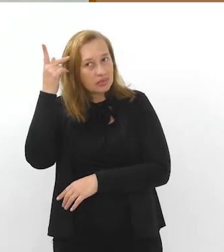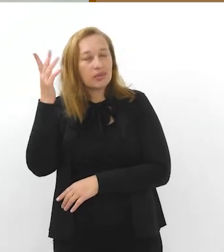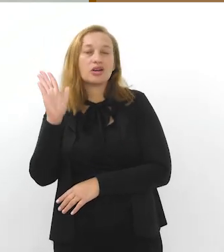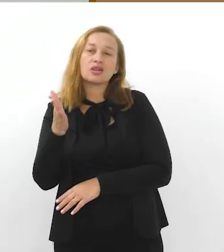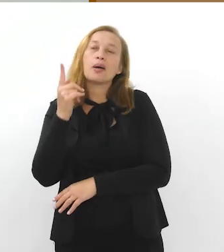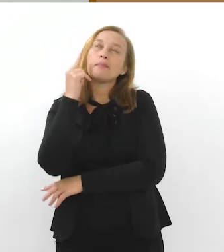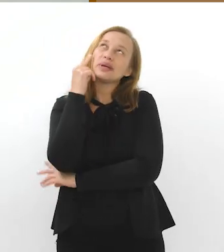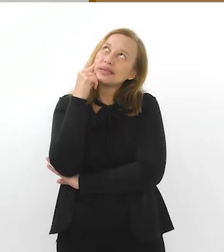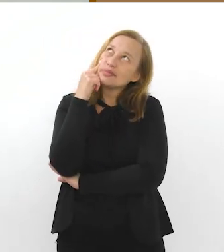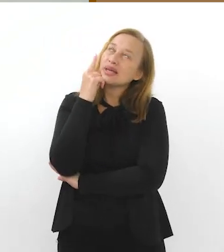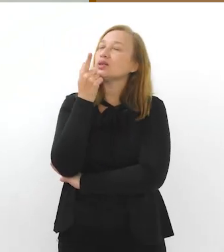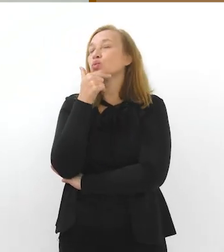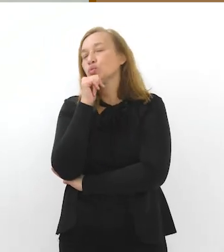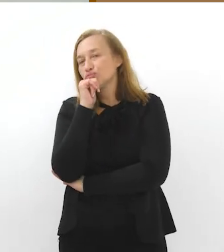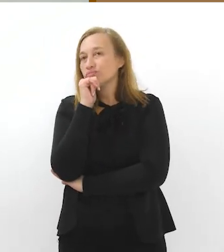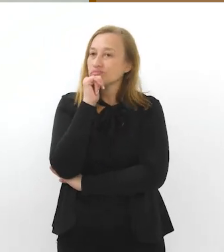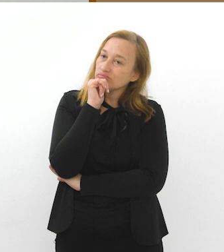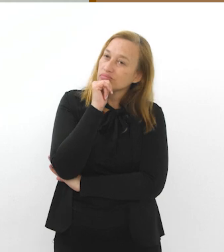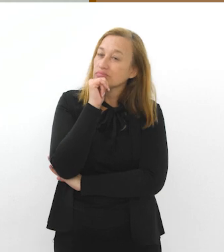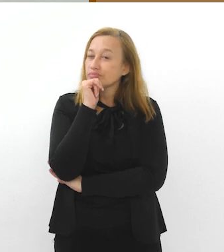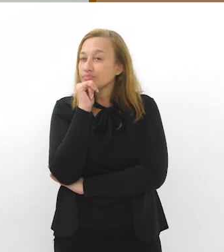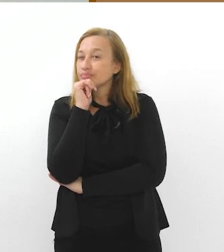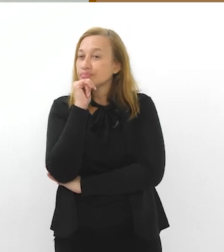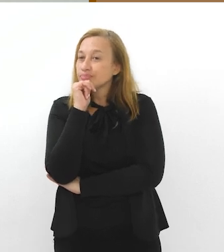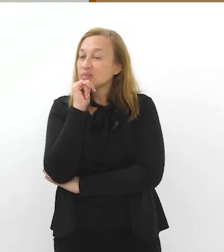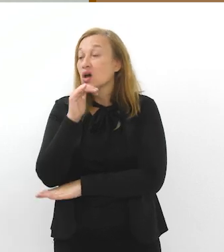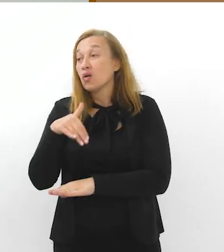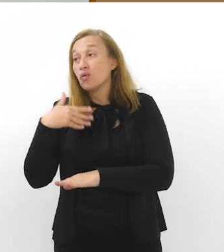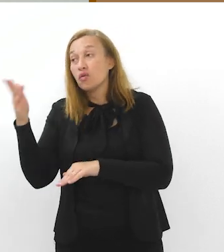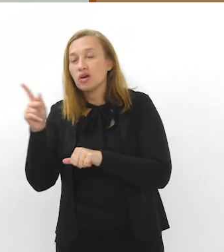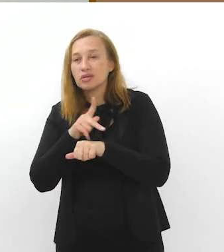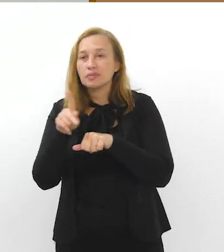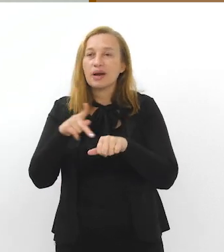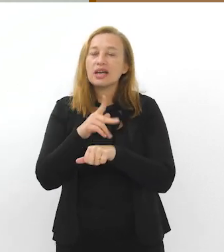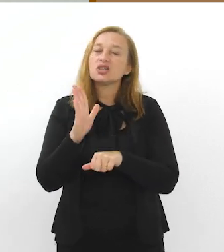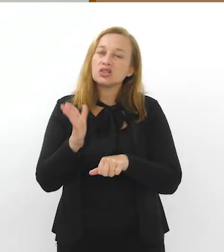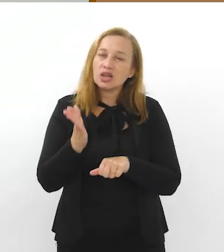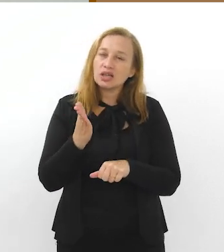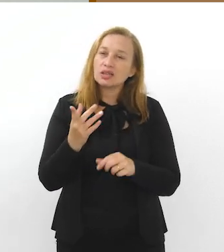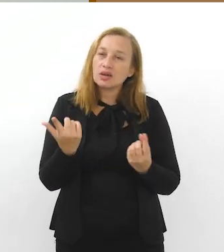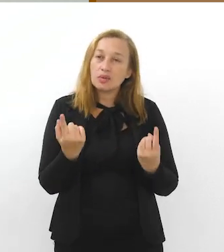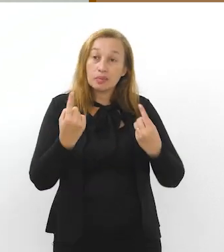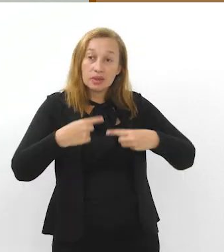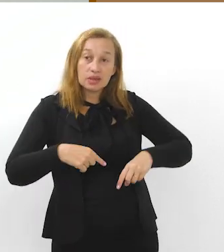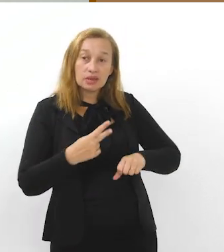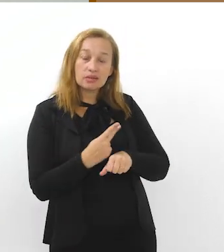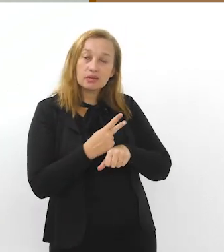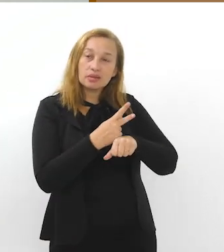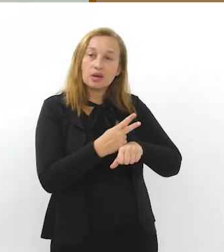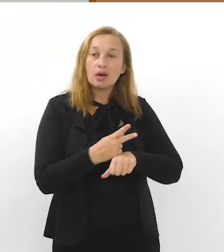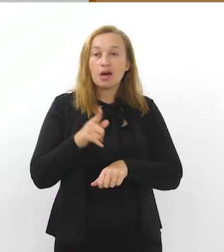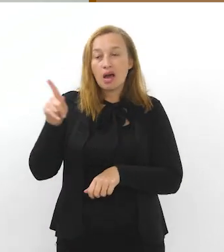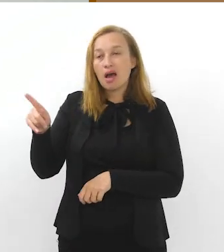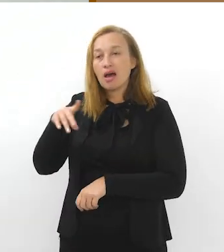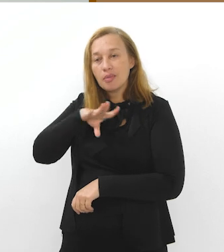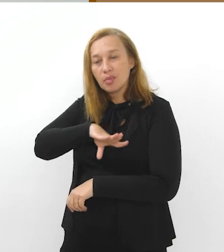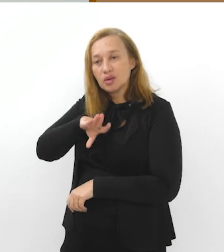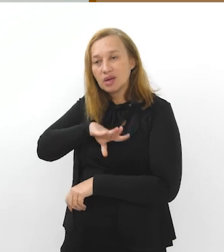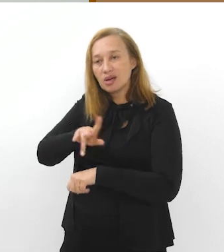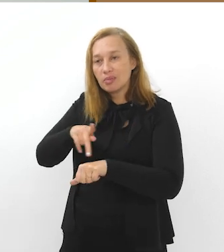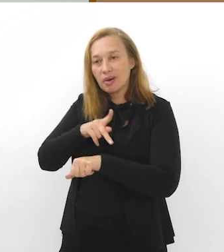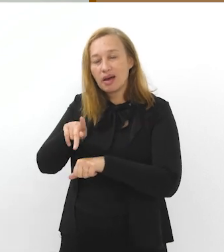coisa, algum pensamento assim mais no exterior, eu estou concorrendo a uma exposição em